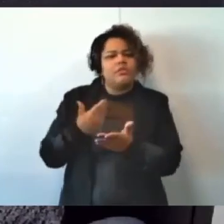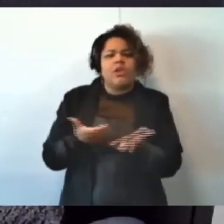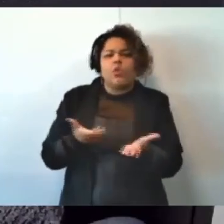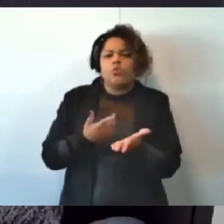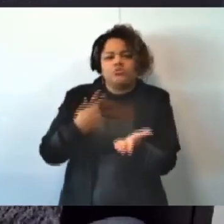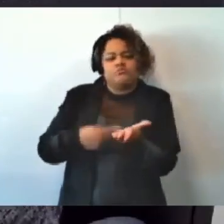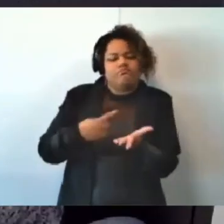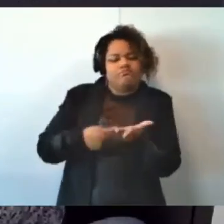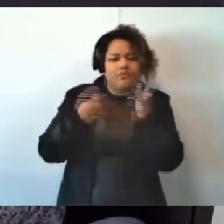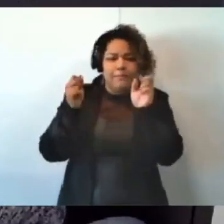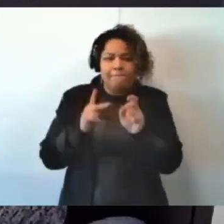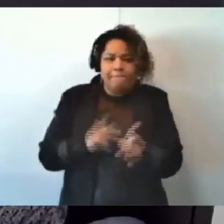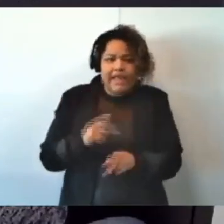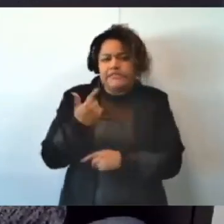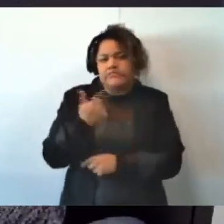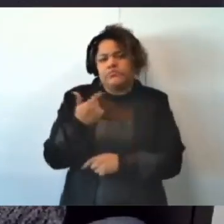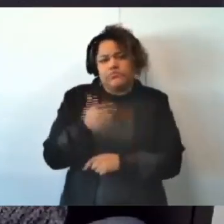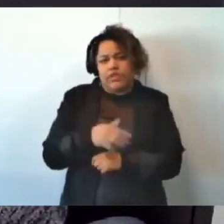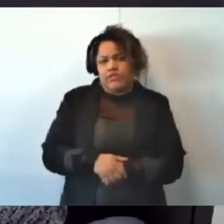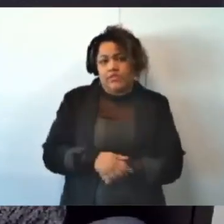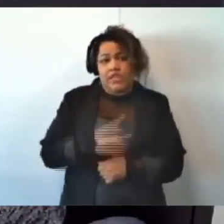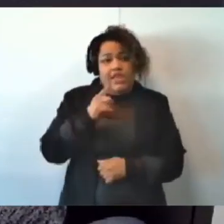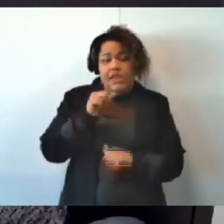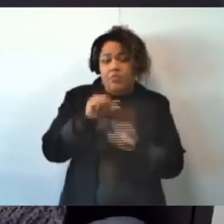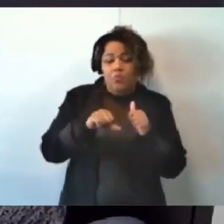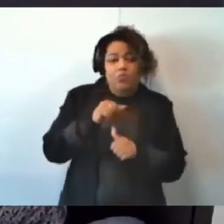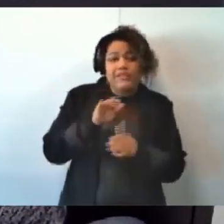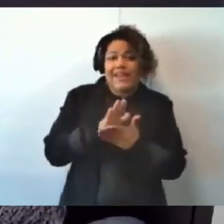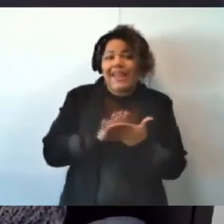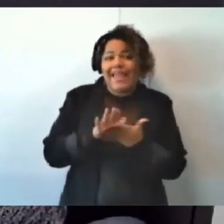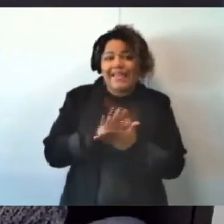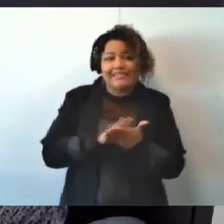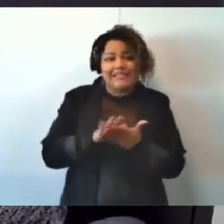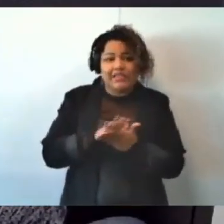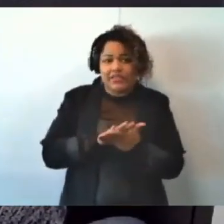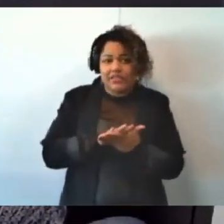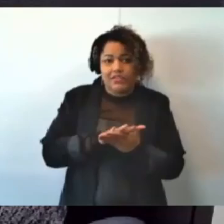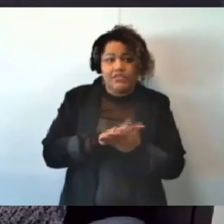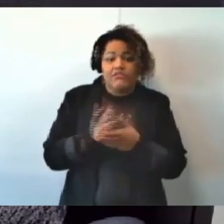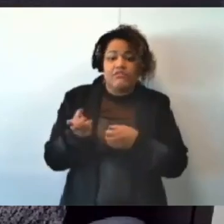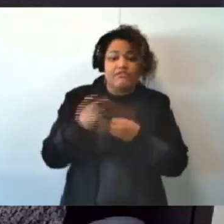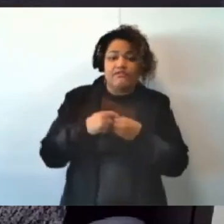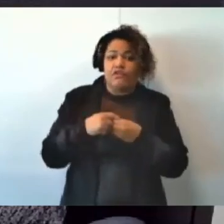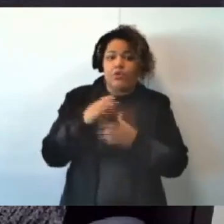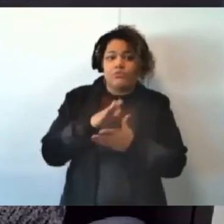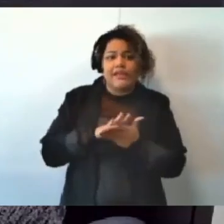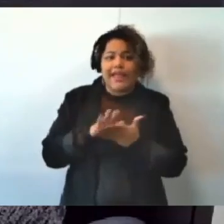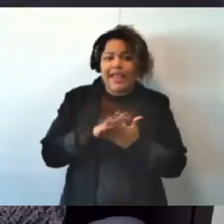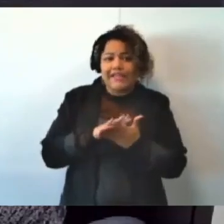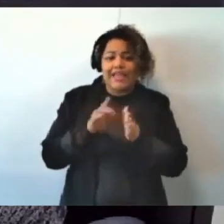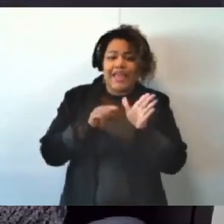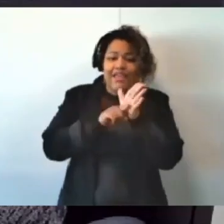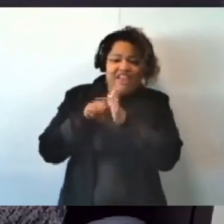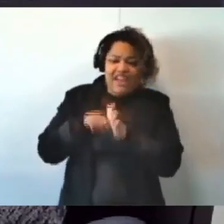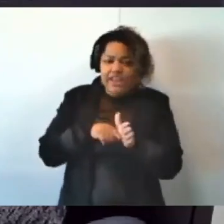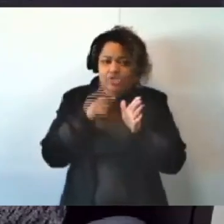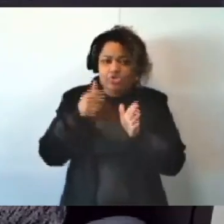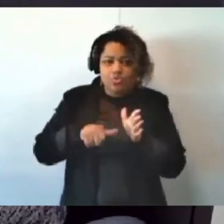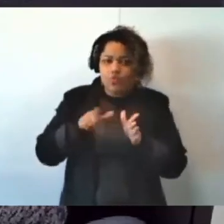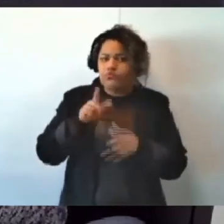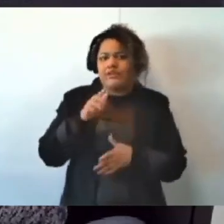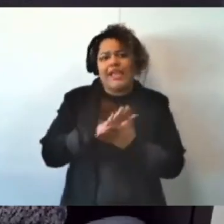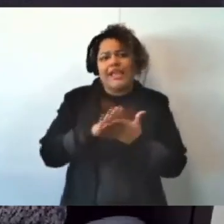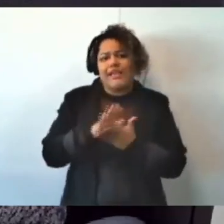Eles não mudam uma vírgula, eles não dão um passo para trás para reavaliar. São inúmeros